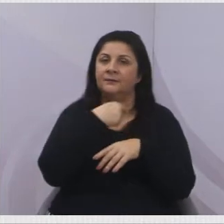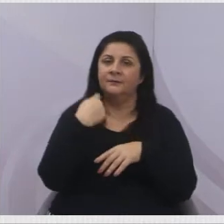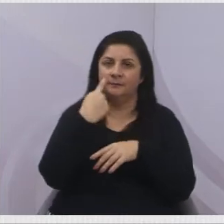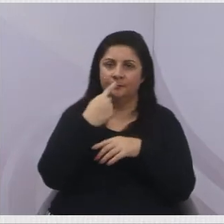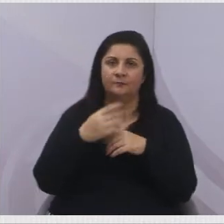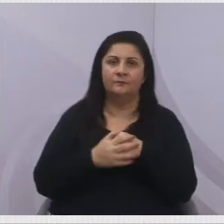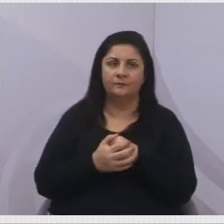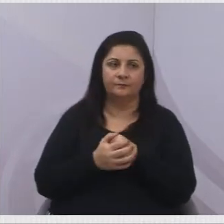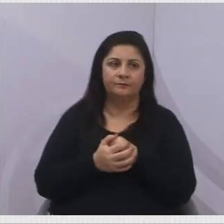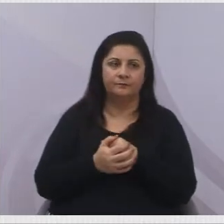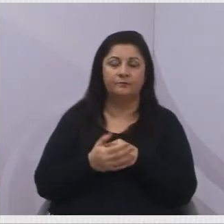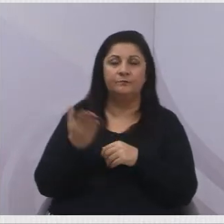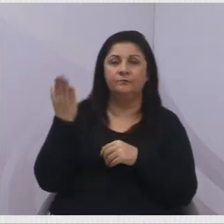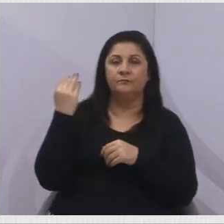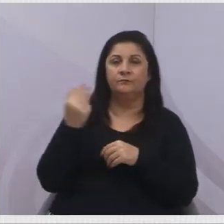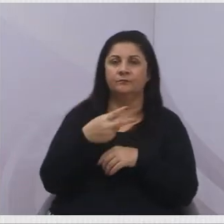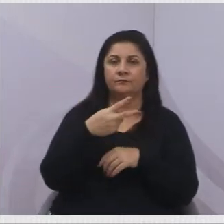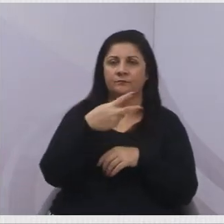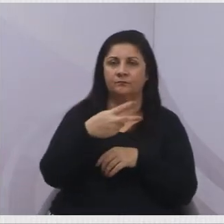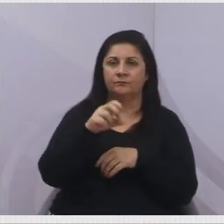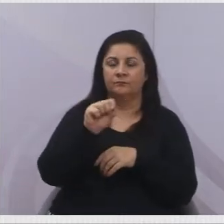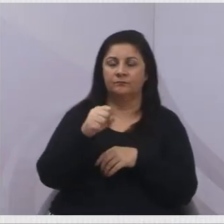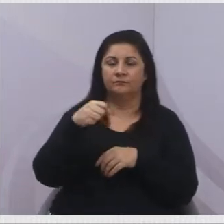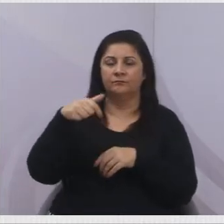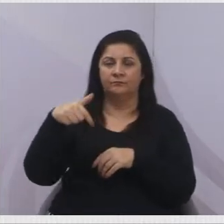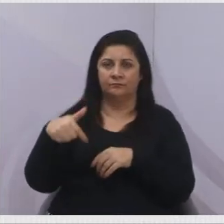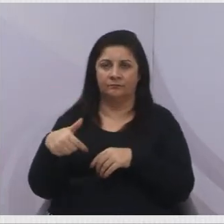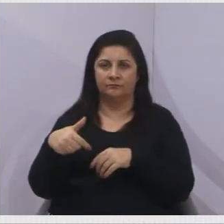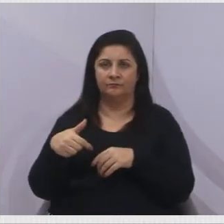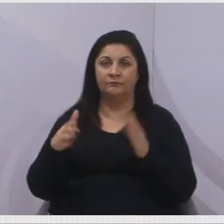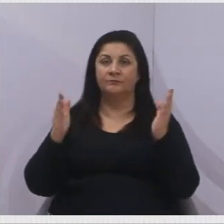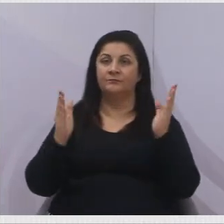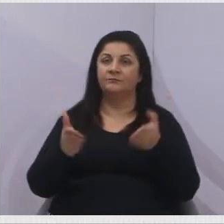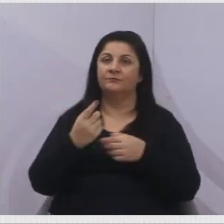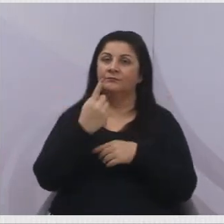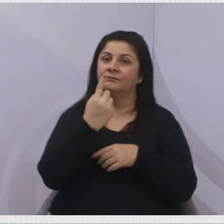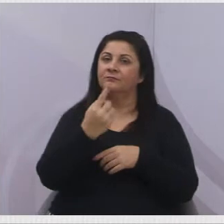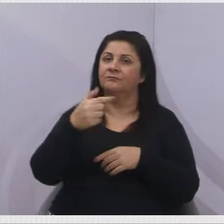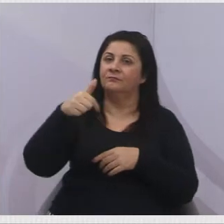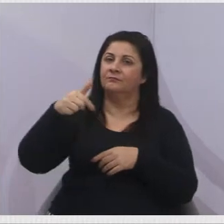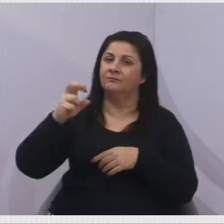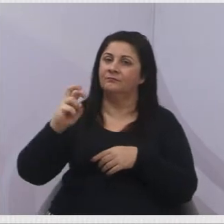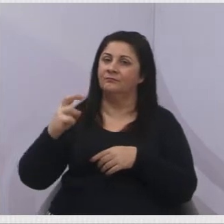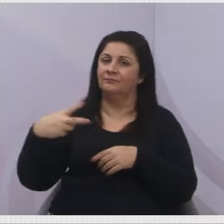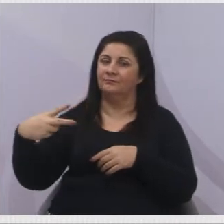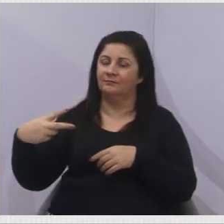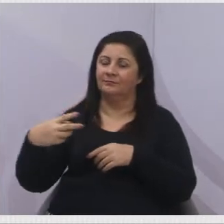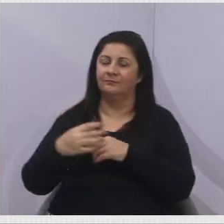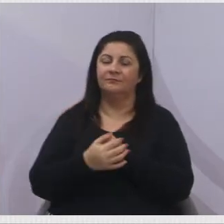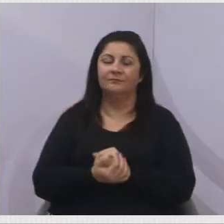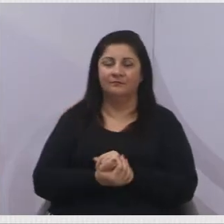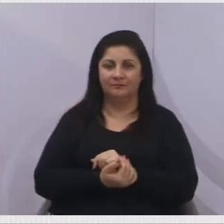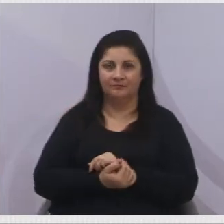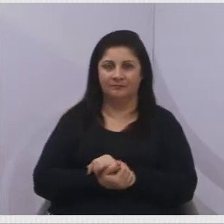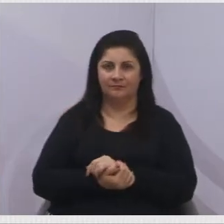nós saltamos de 287 atendimentos em 2020 para 1.752 em